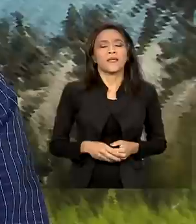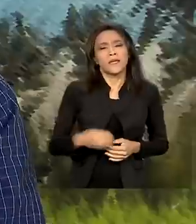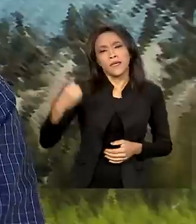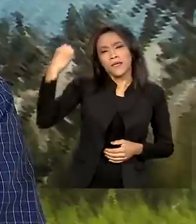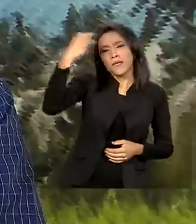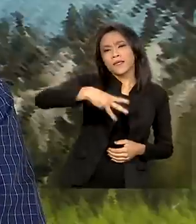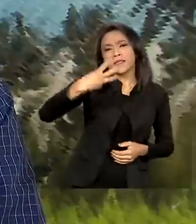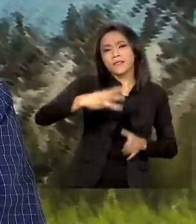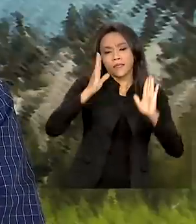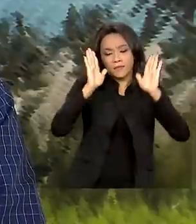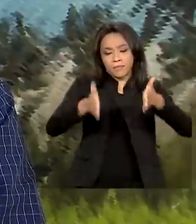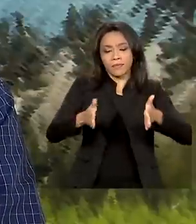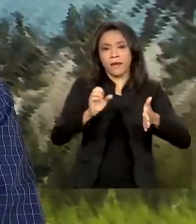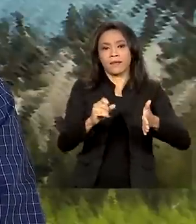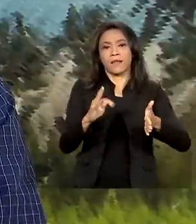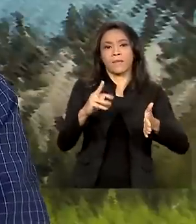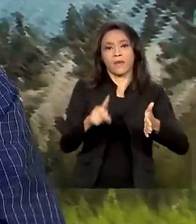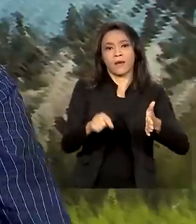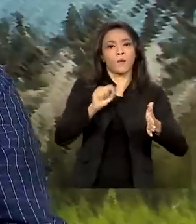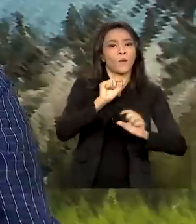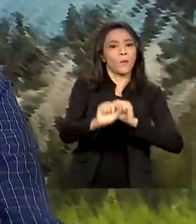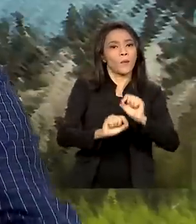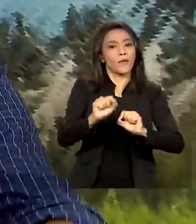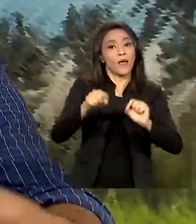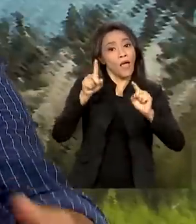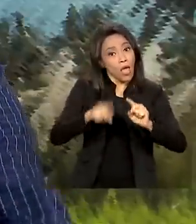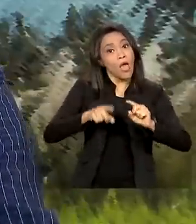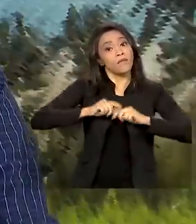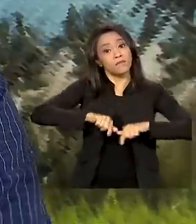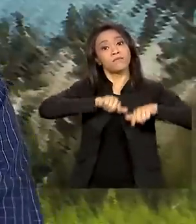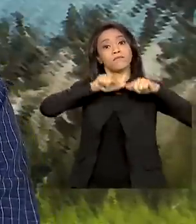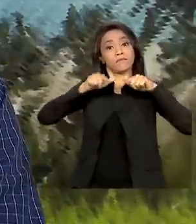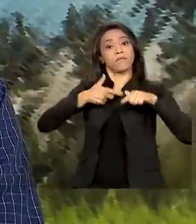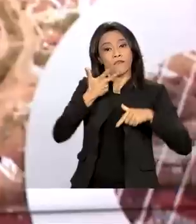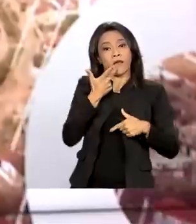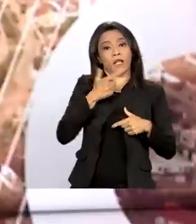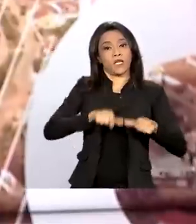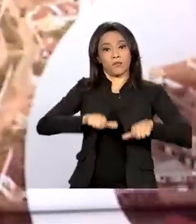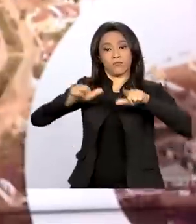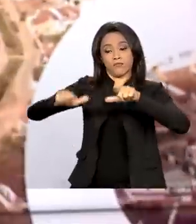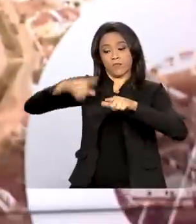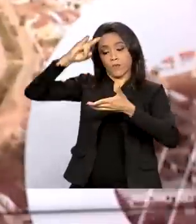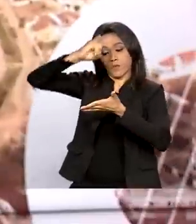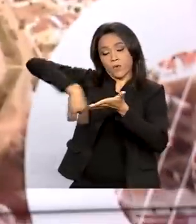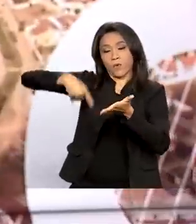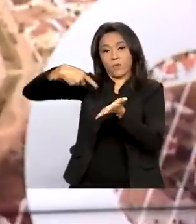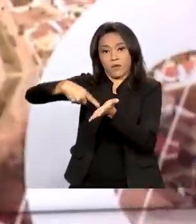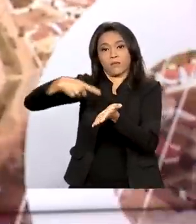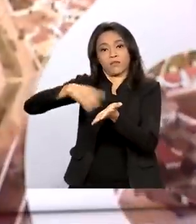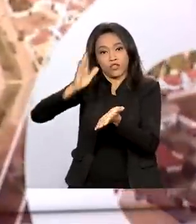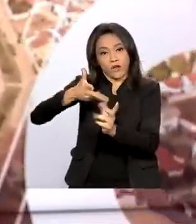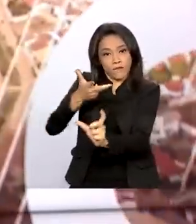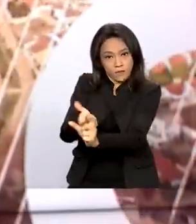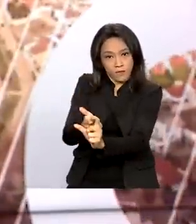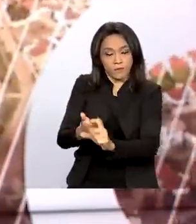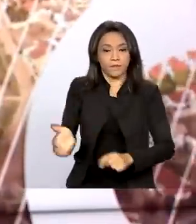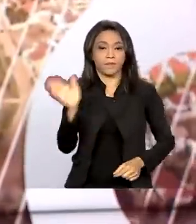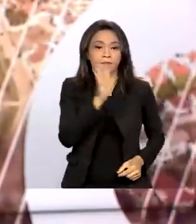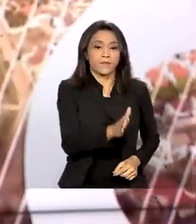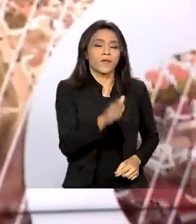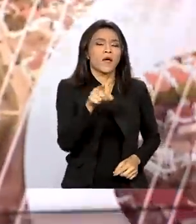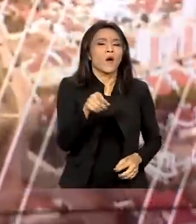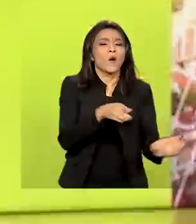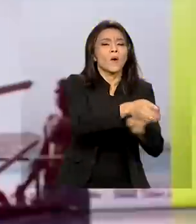terceira etapa do que o produtor tem que fazer também é declarar que fez a vacinação dos seus animais. Para orientar sobre o perigo